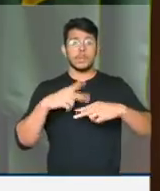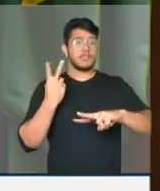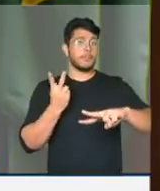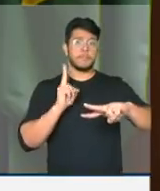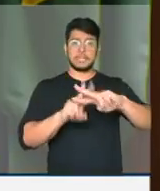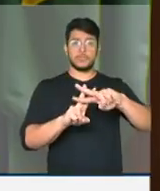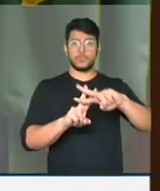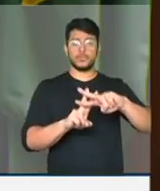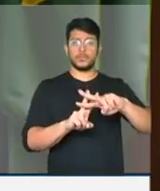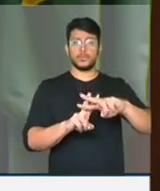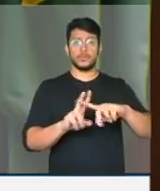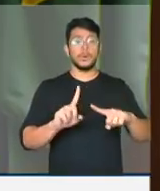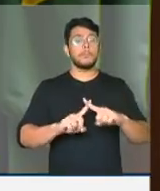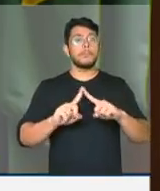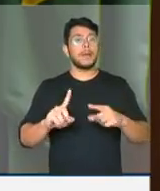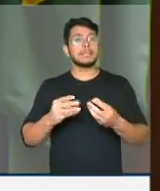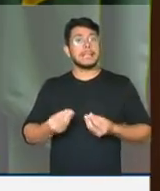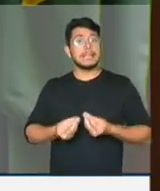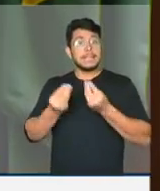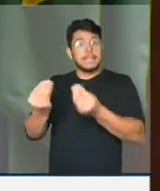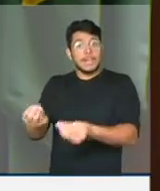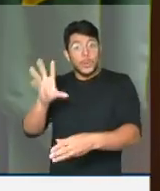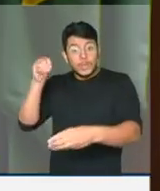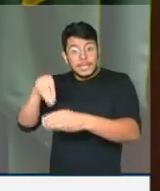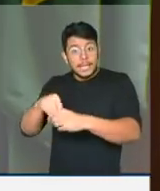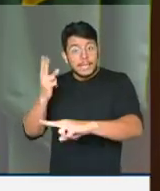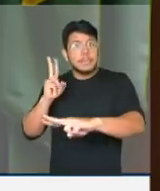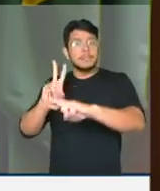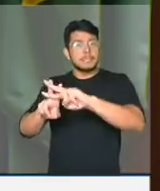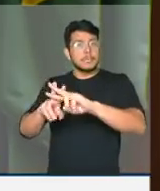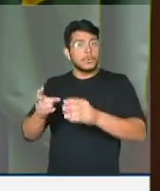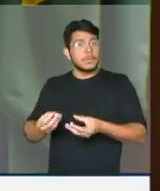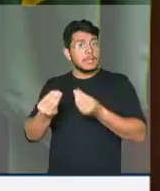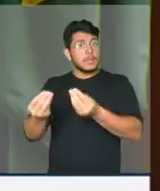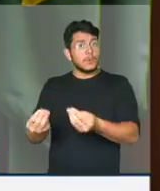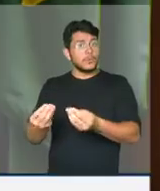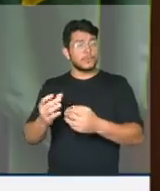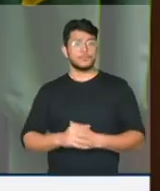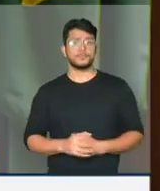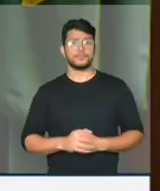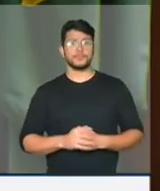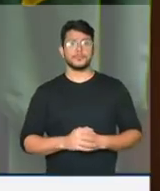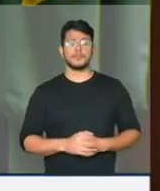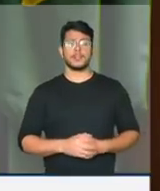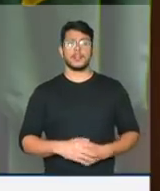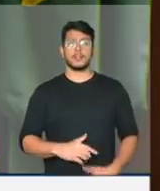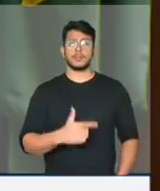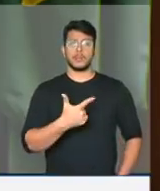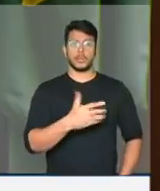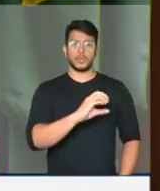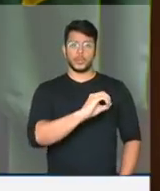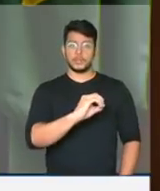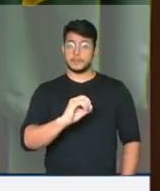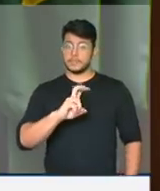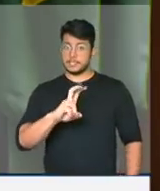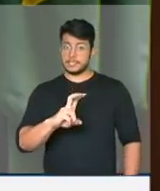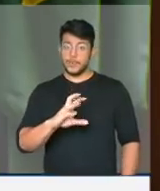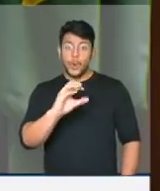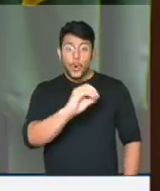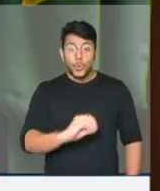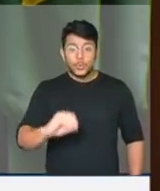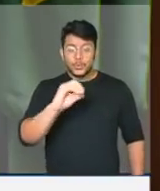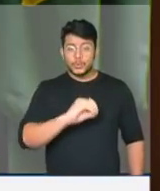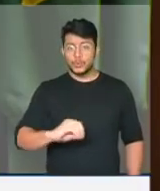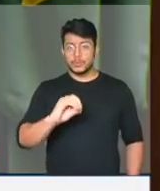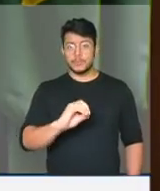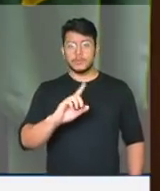foi entregue dentro da prisão para o Adriano. Em outubro de 2005, 4 dias após